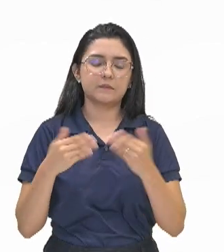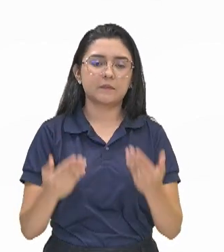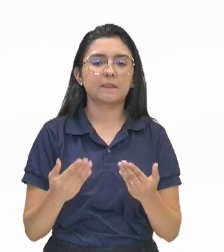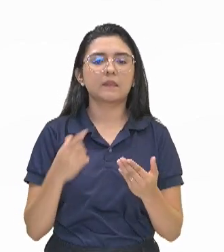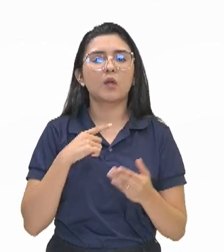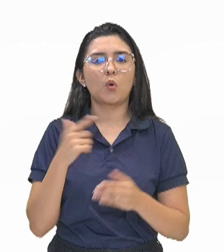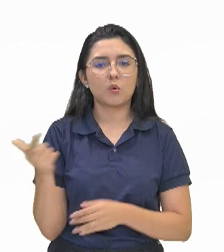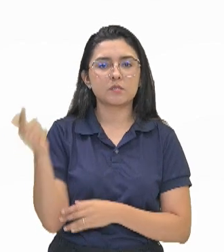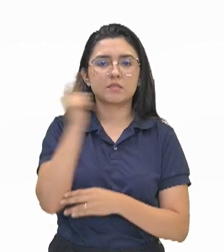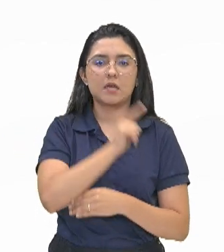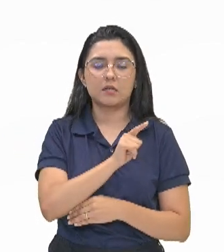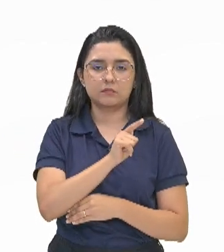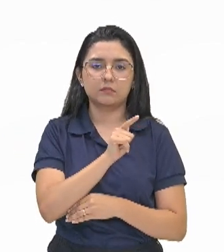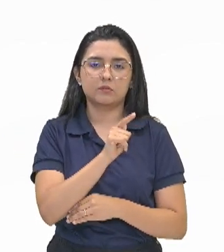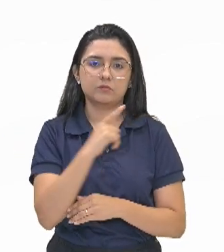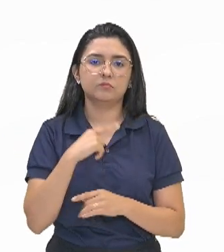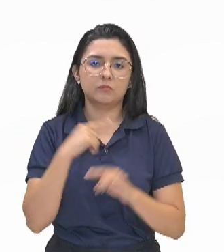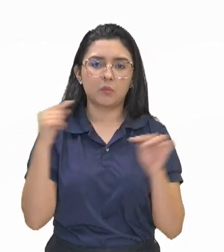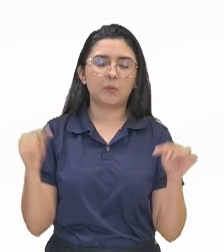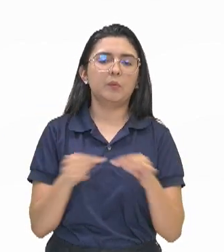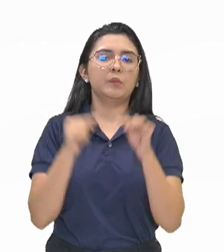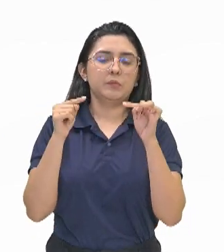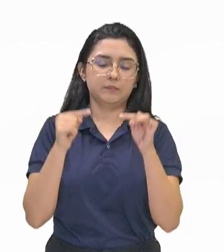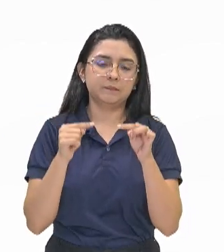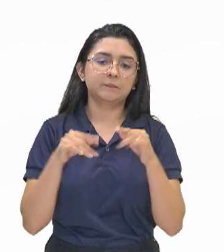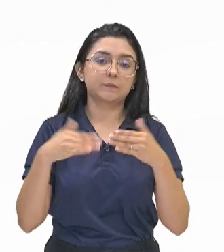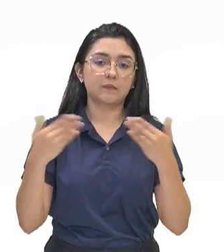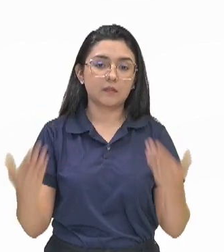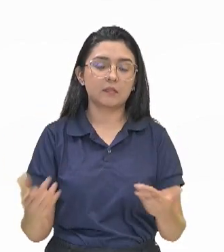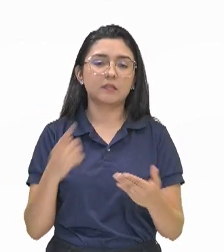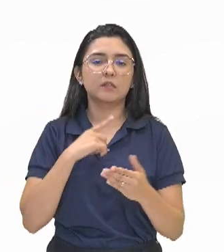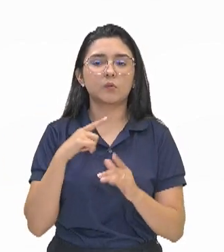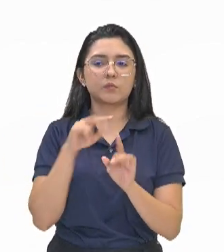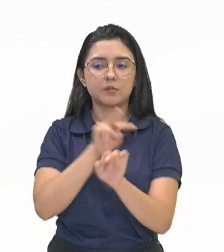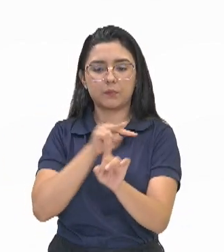a um consenso. Então, é através dessa